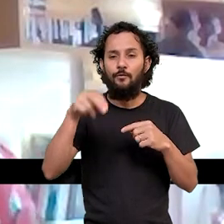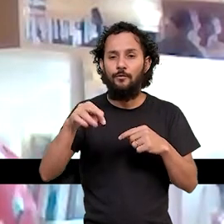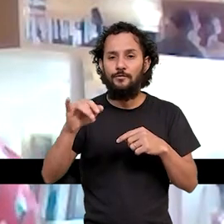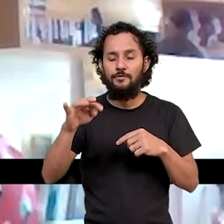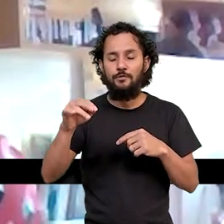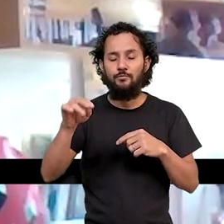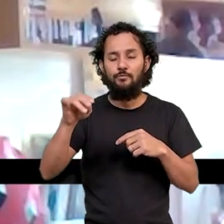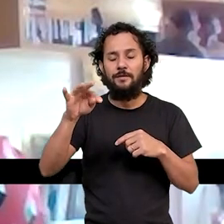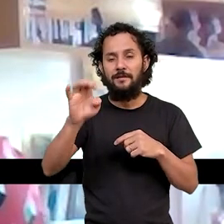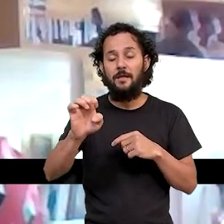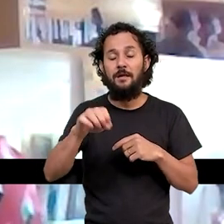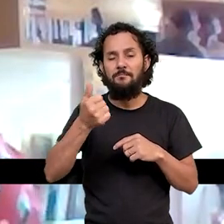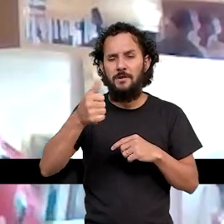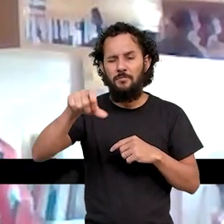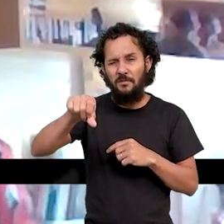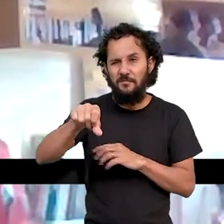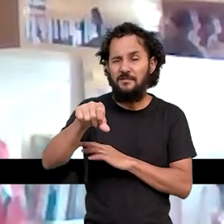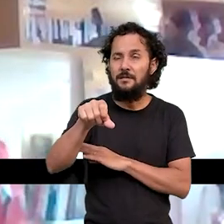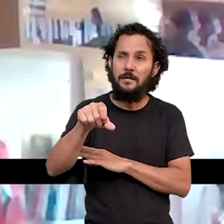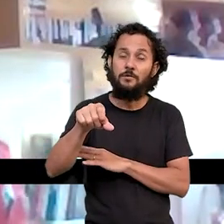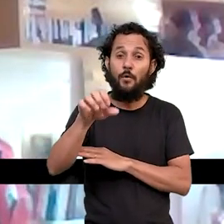em